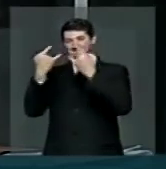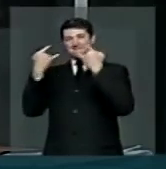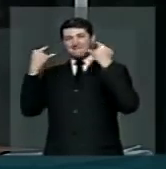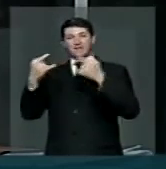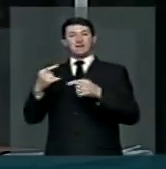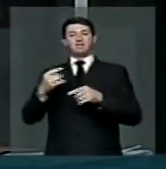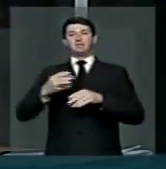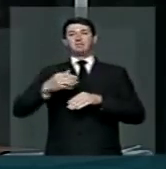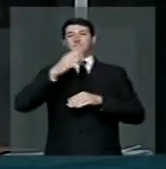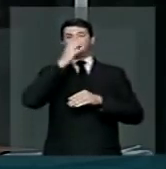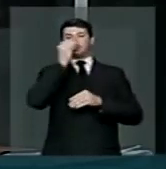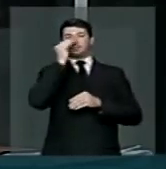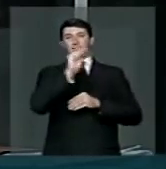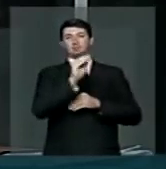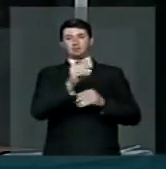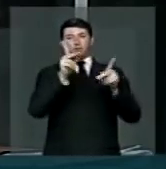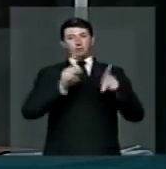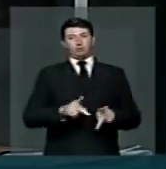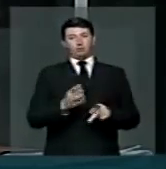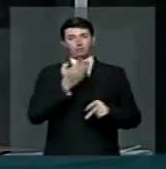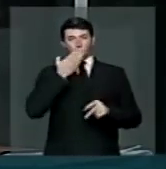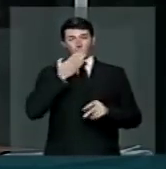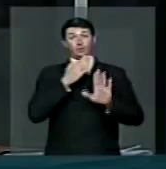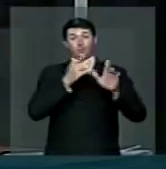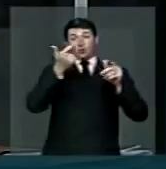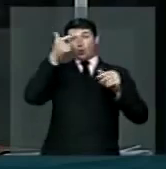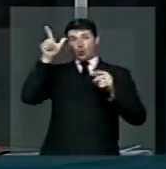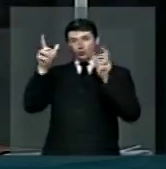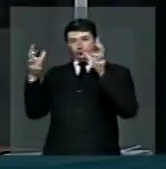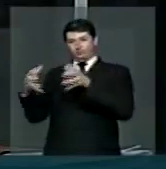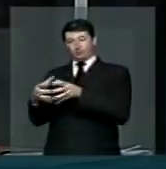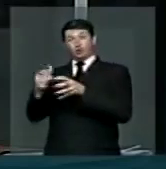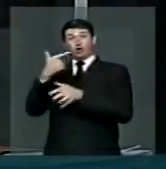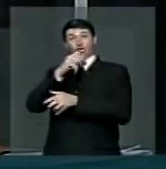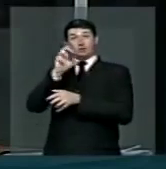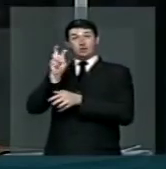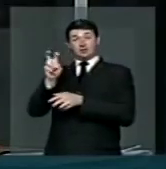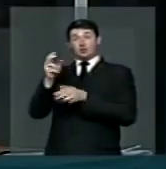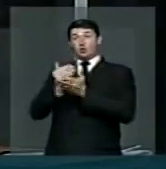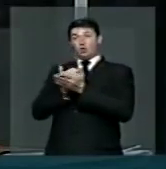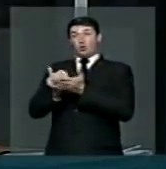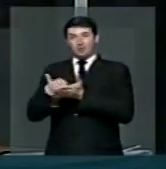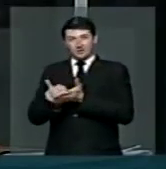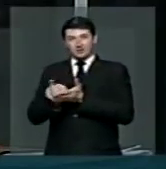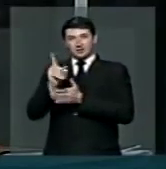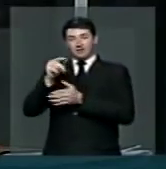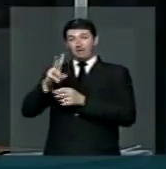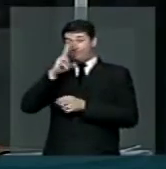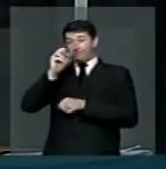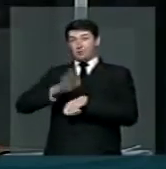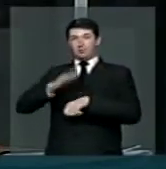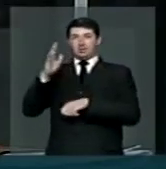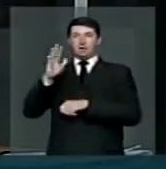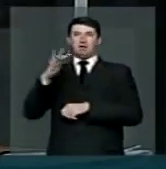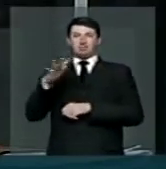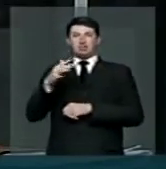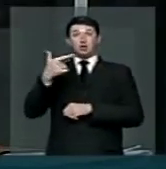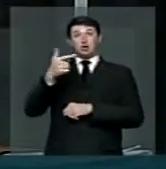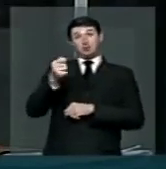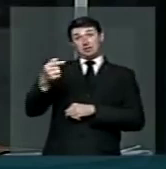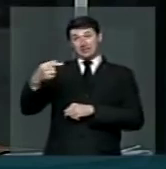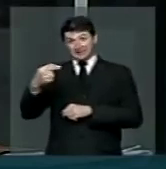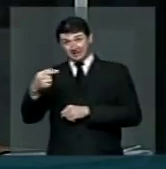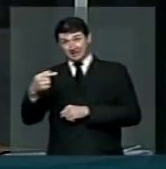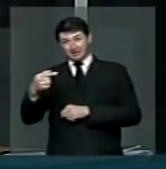excludente. Outra que começou a ser vista em 2005, mais intensamente a partir de